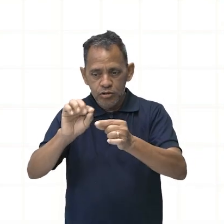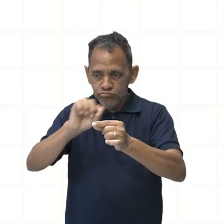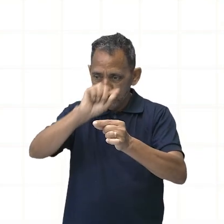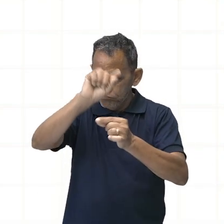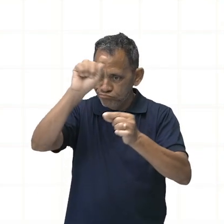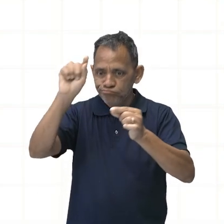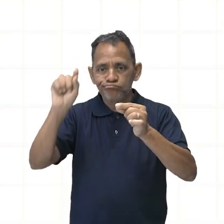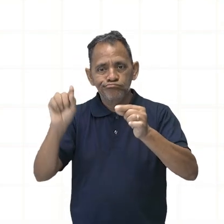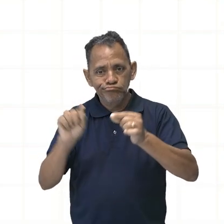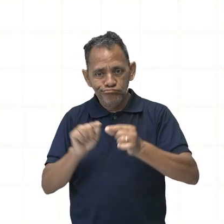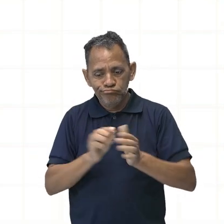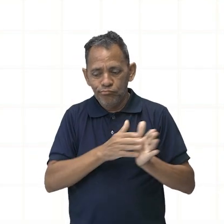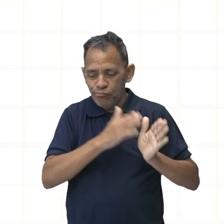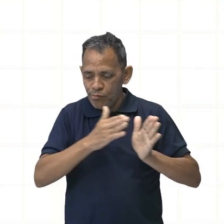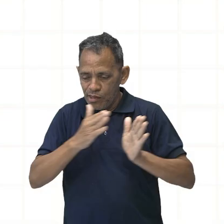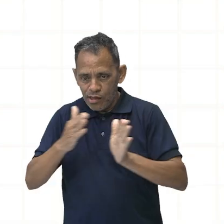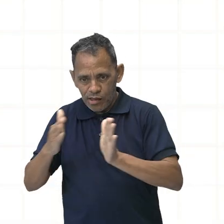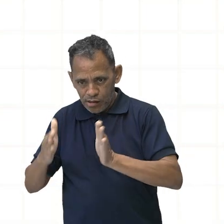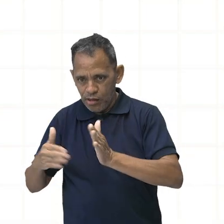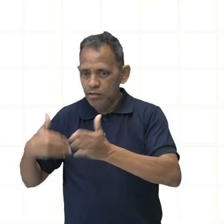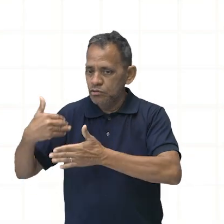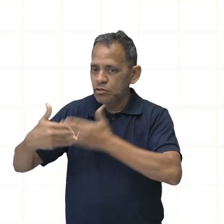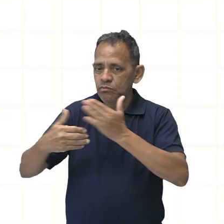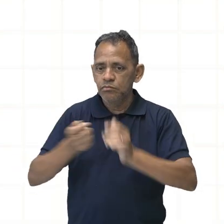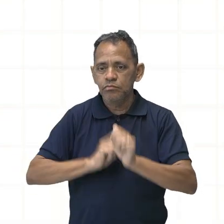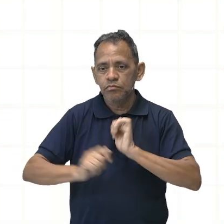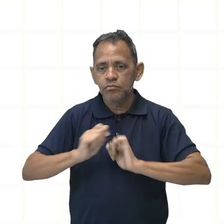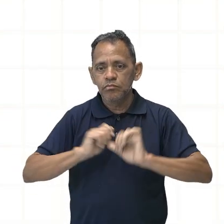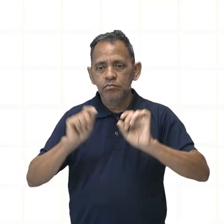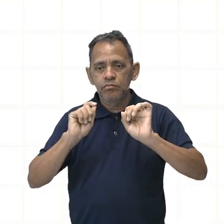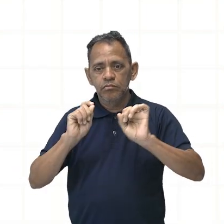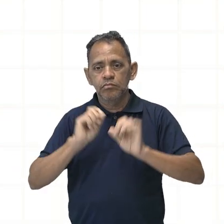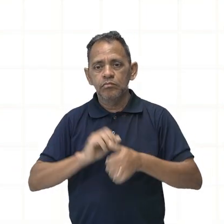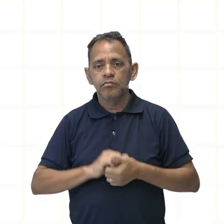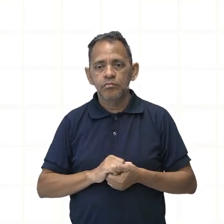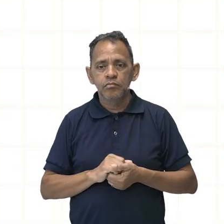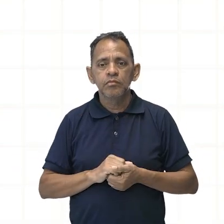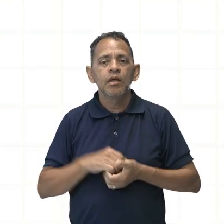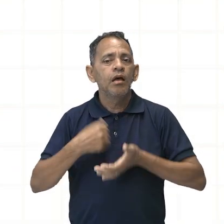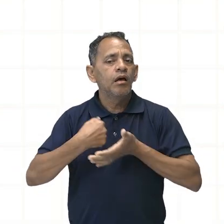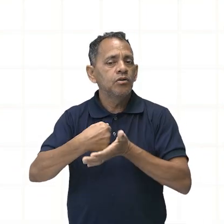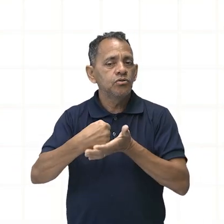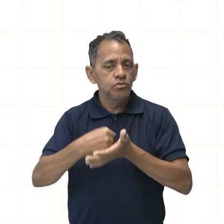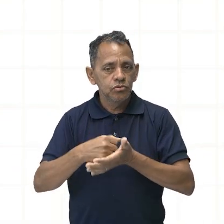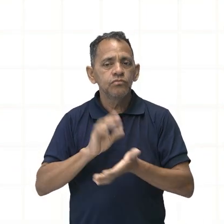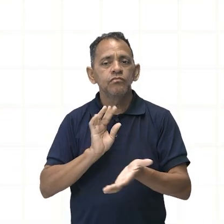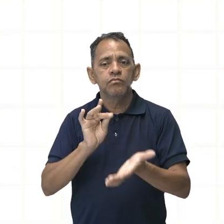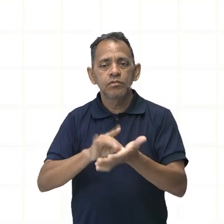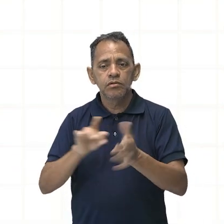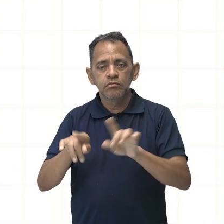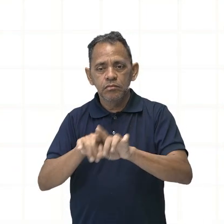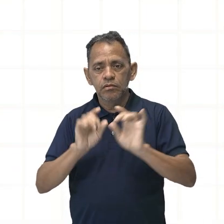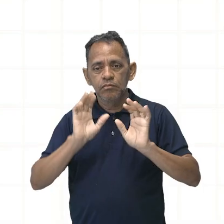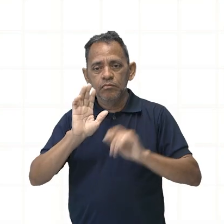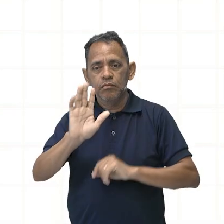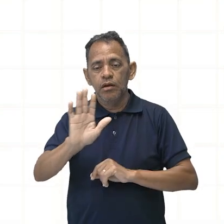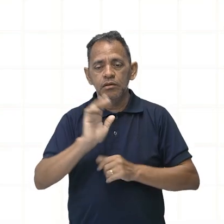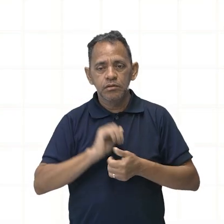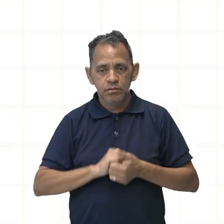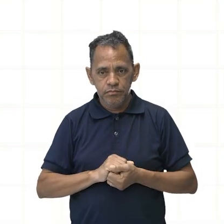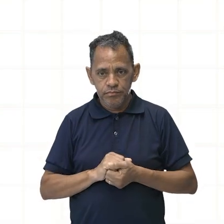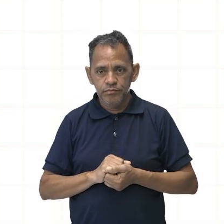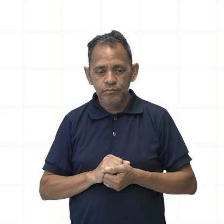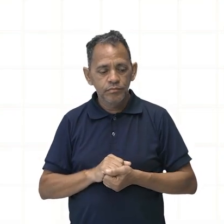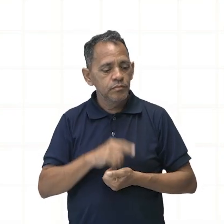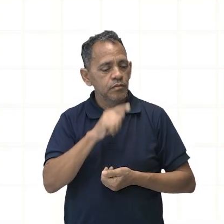passos desse desenvolvimento econômico, e isso acabou ajudando bastante. Mas, de um lado, nós